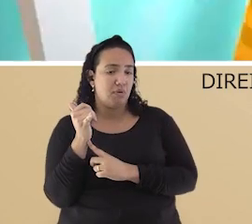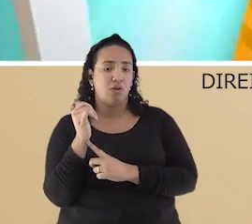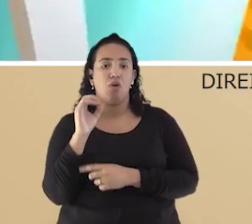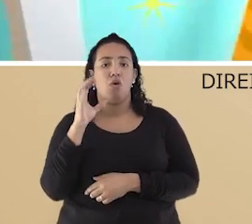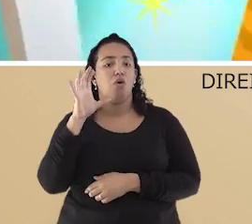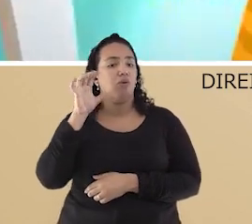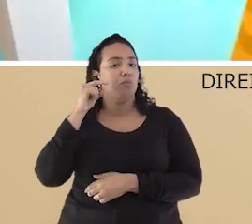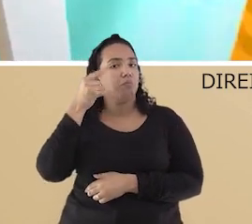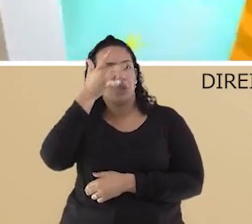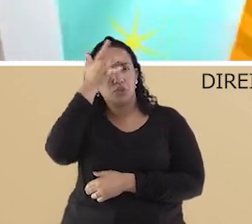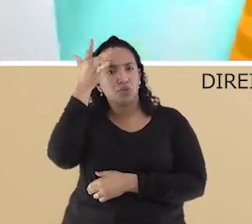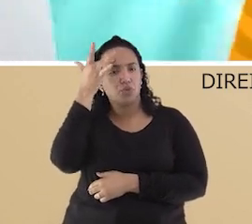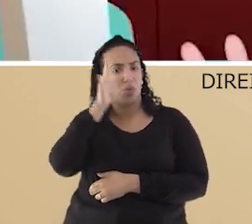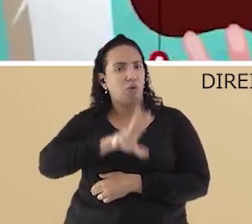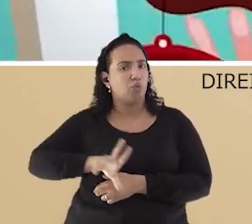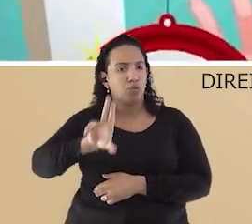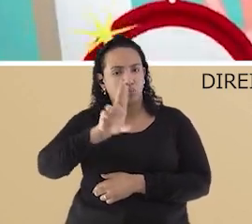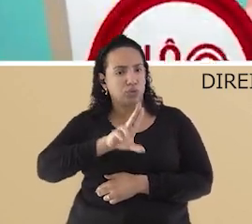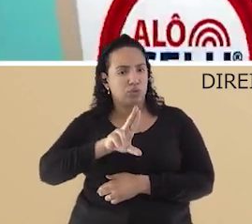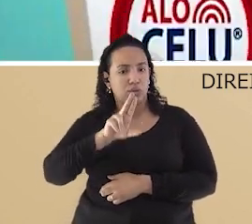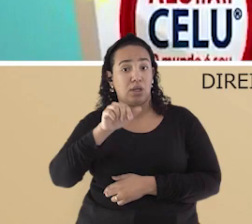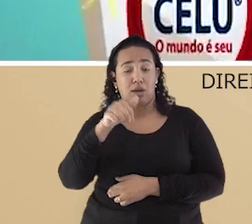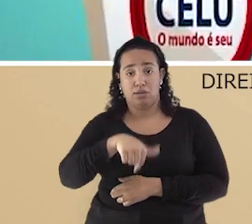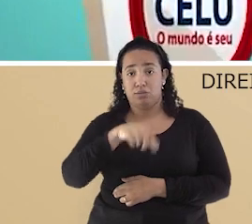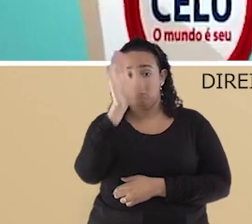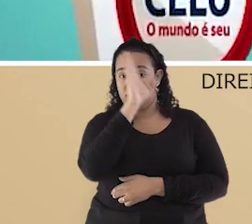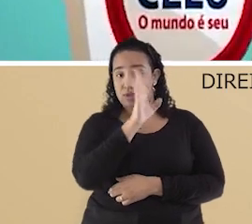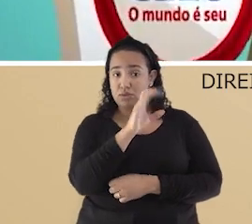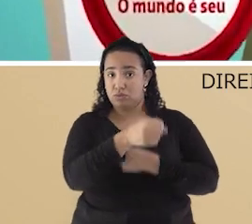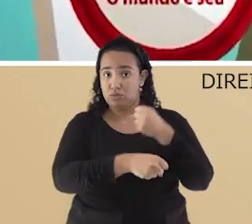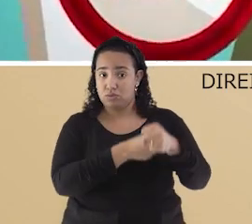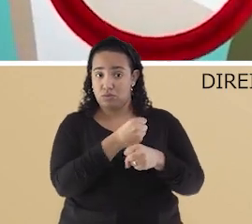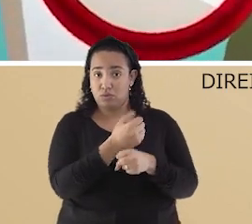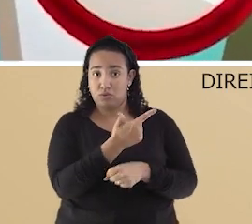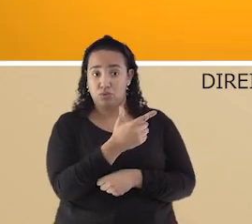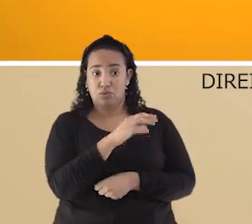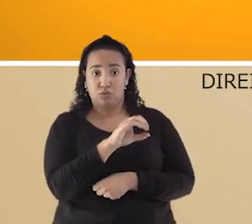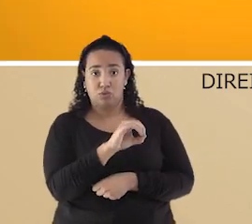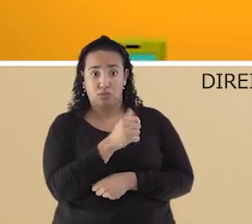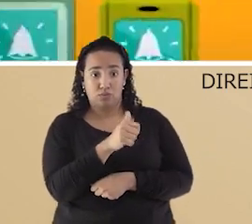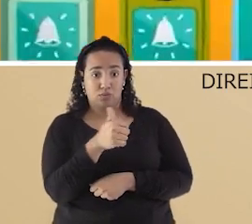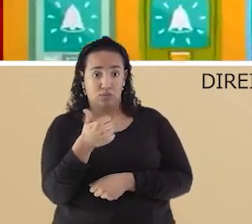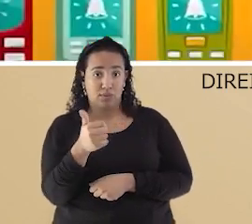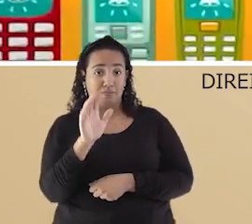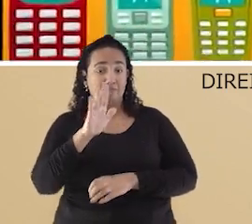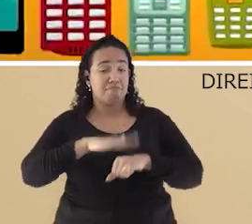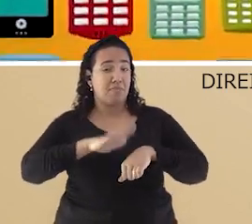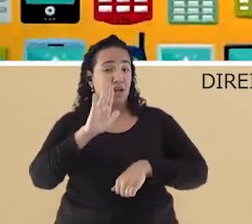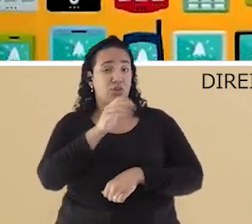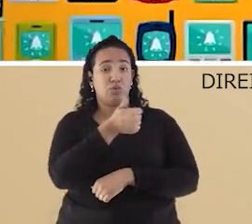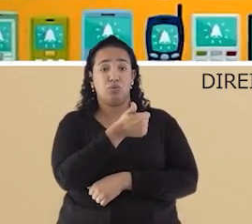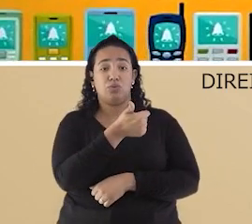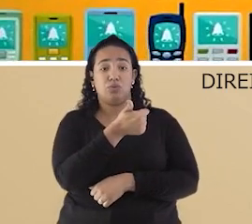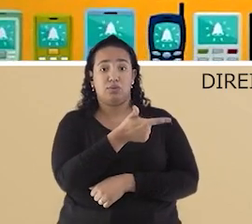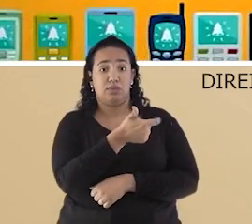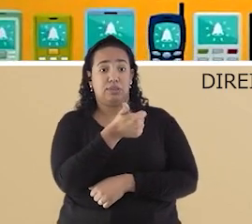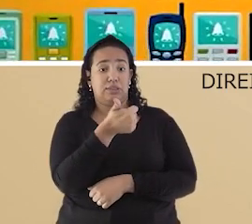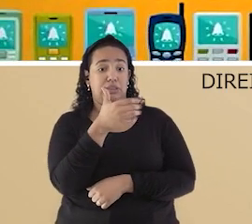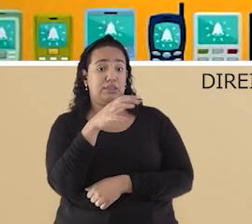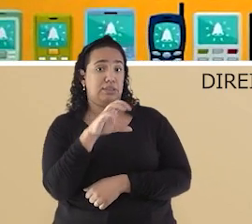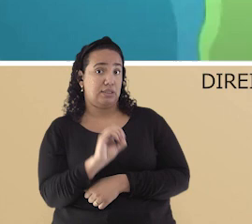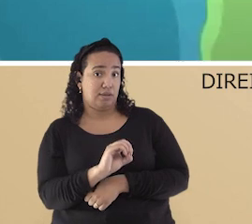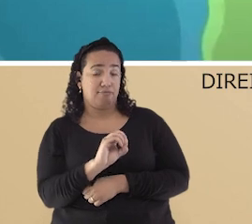na cabeça de todo mundo. No Brasil, em 2011, já são mais de 210 milhões de aparelhos